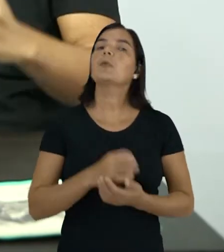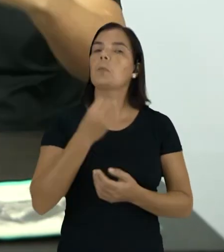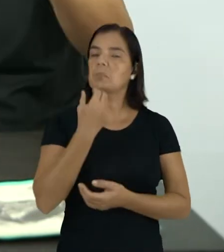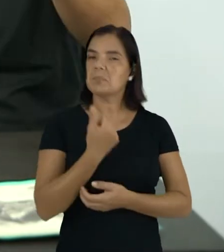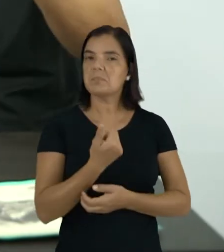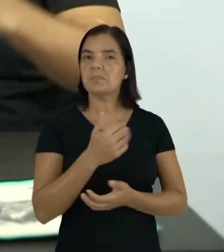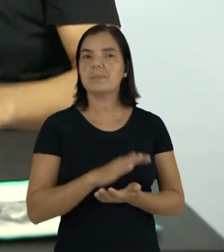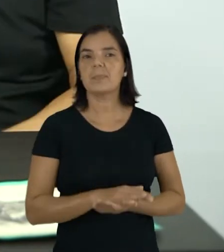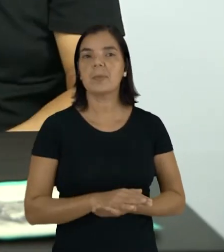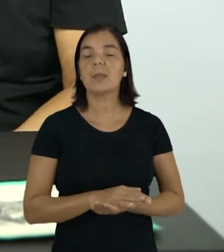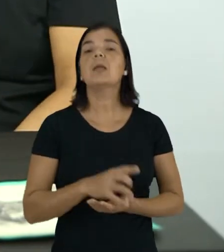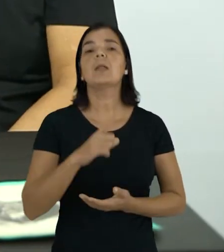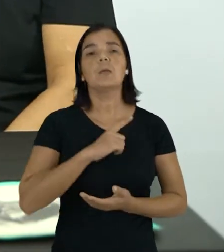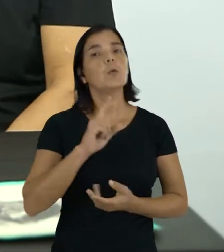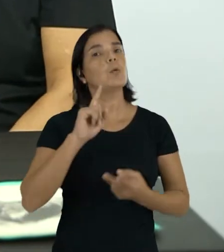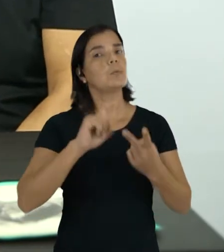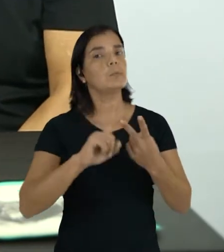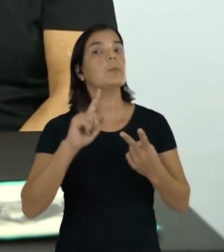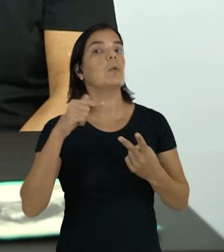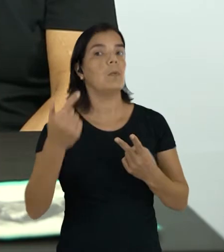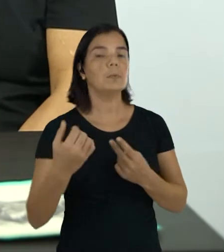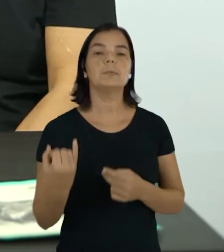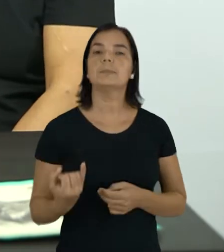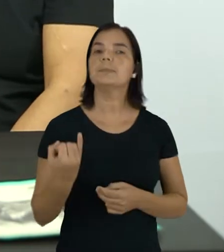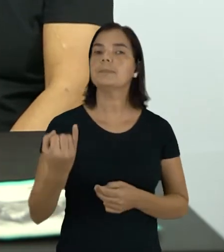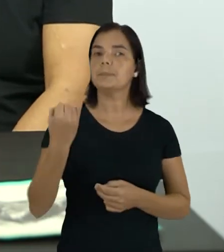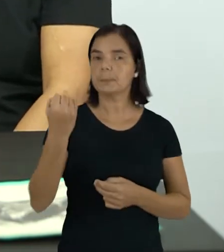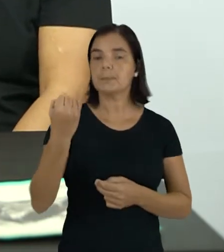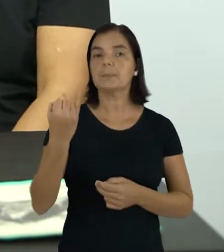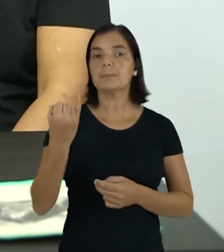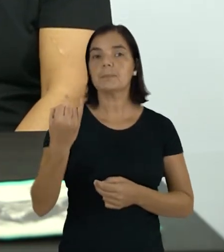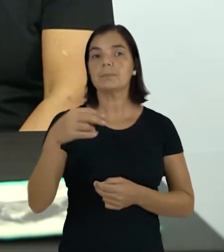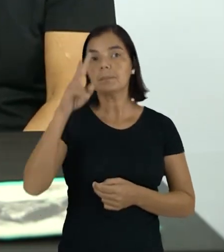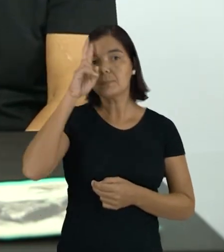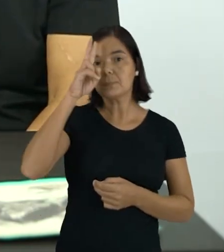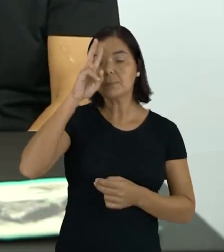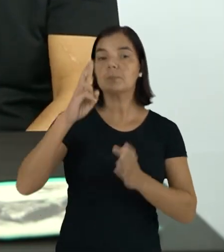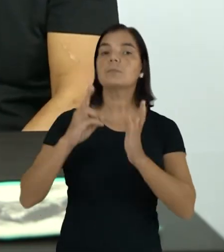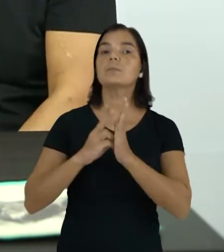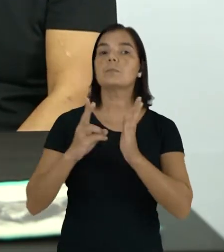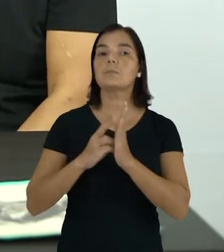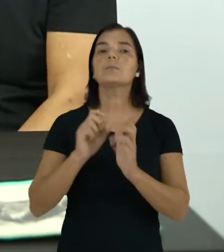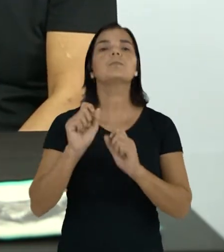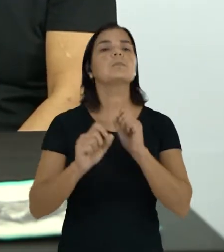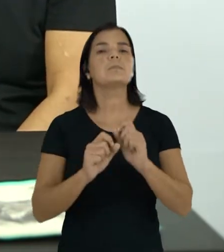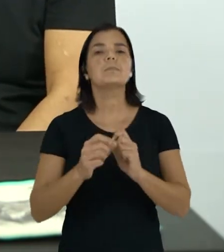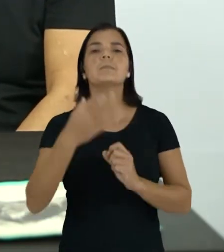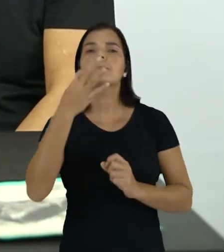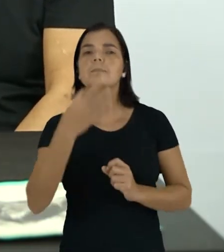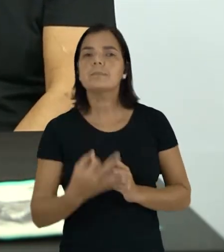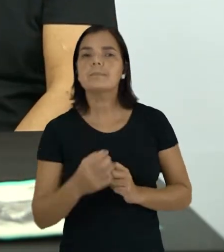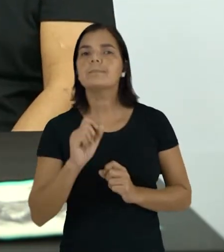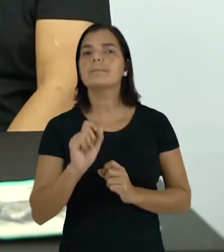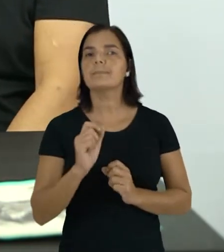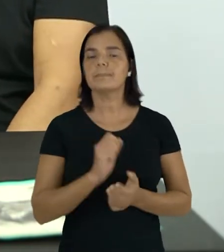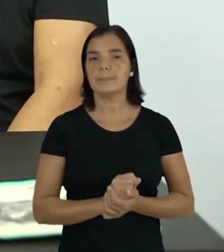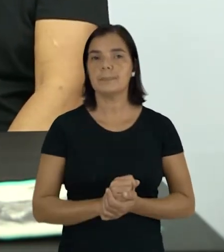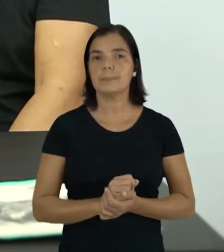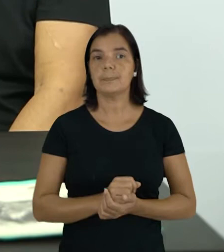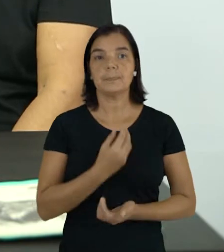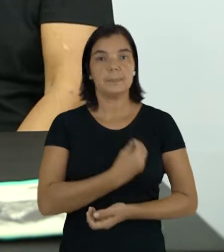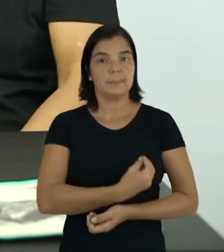bem. Então, houve um outro momento também importante na história dos indígenas, que foi justamente a questão